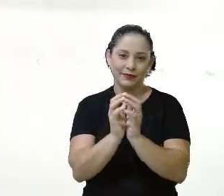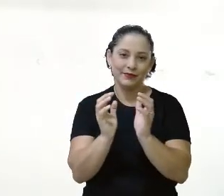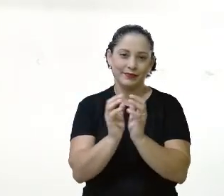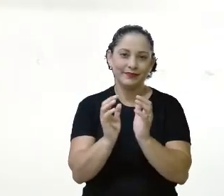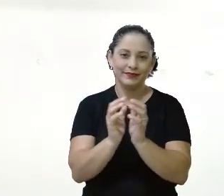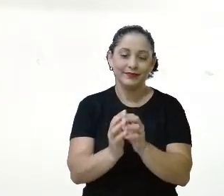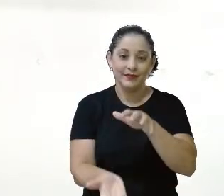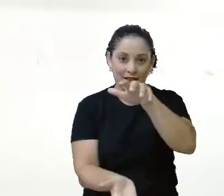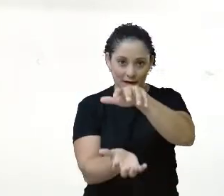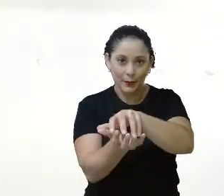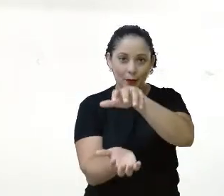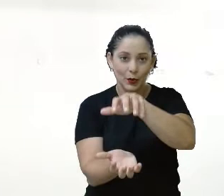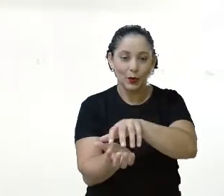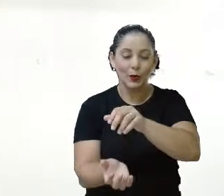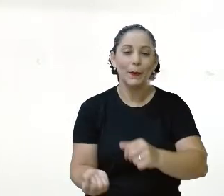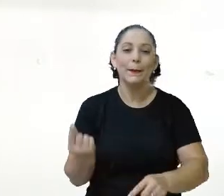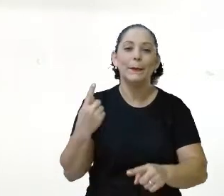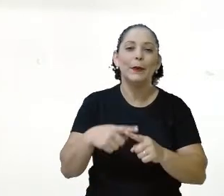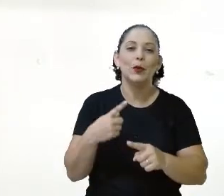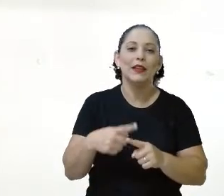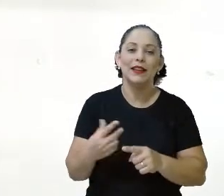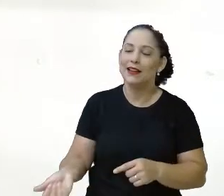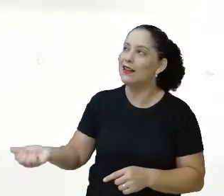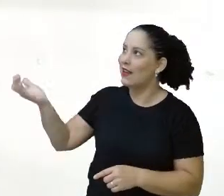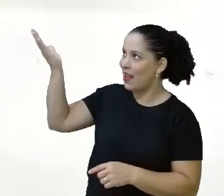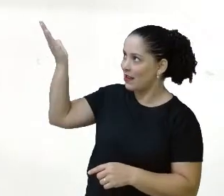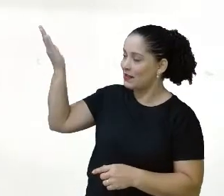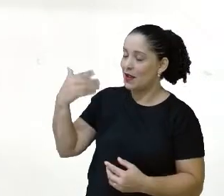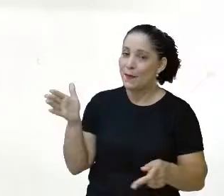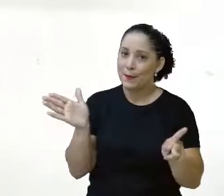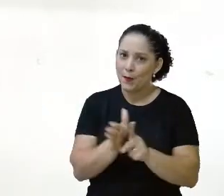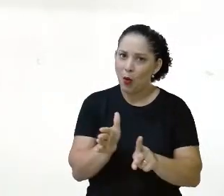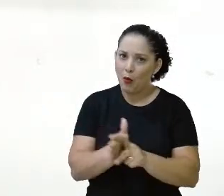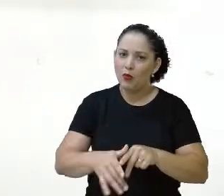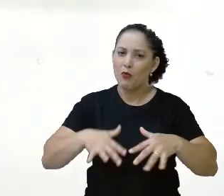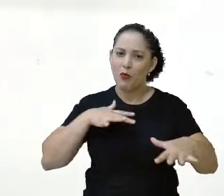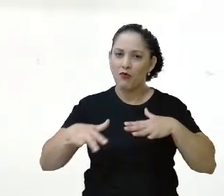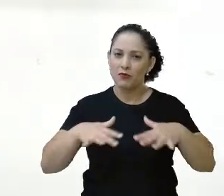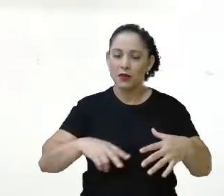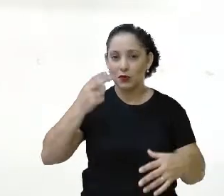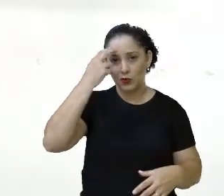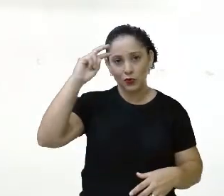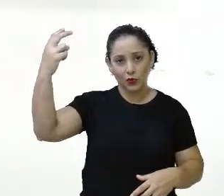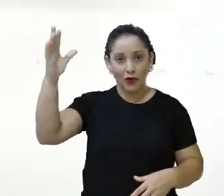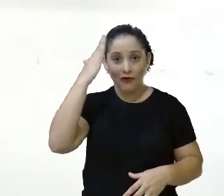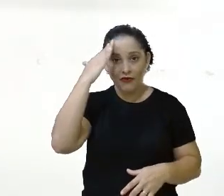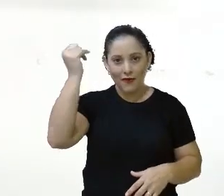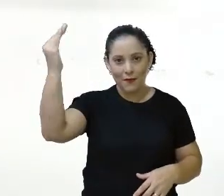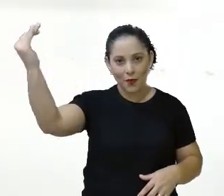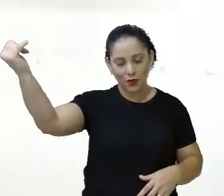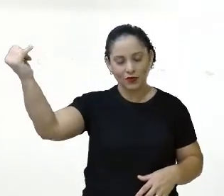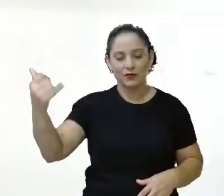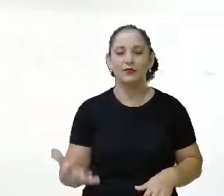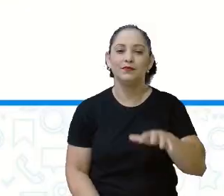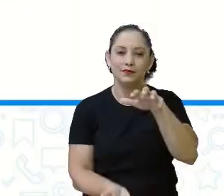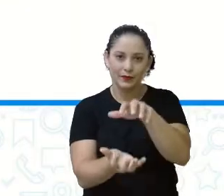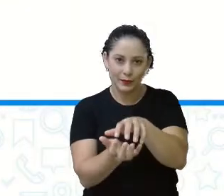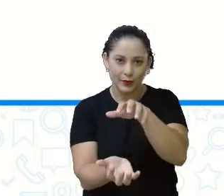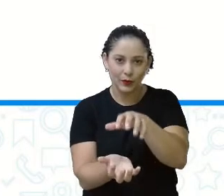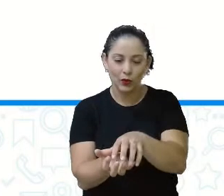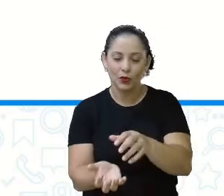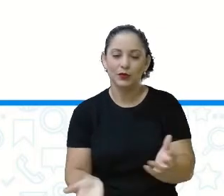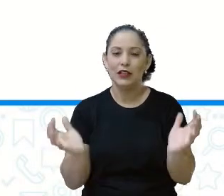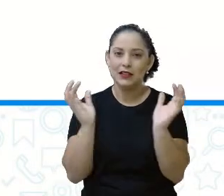Recife. Por quê? Porque essa é uma das manifestações culturais mais famosas na nossa cidade. Então, o